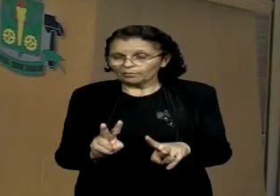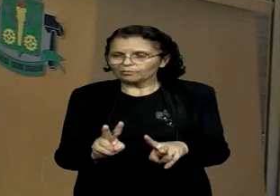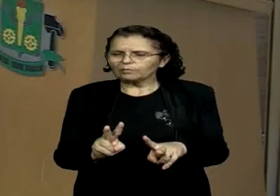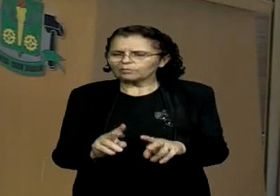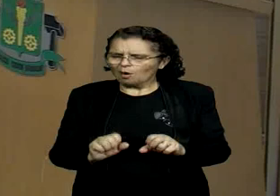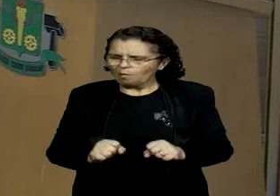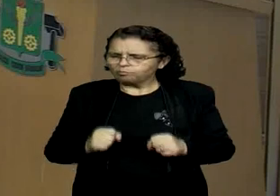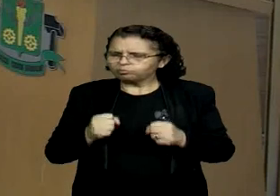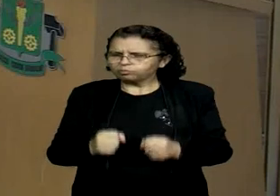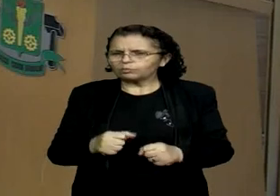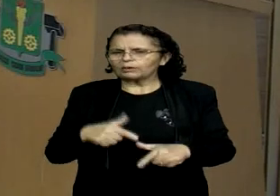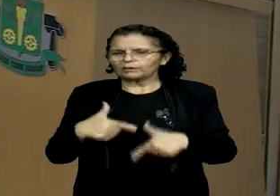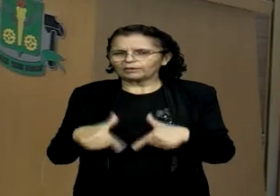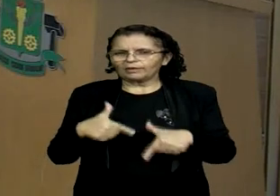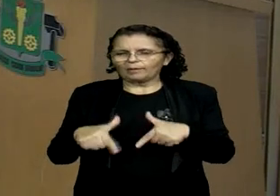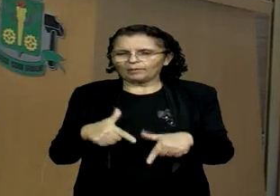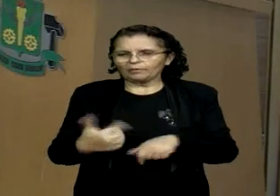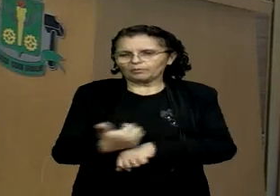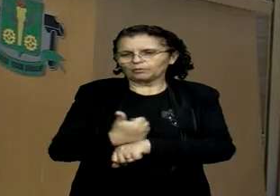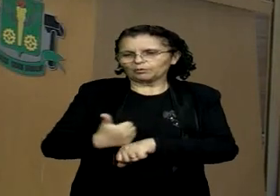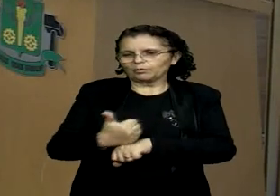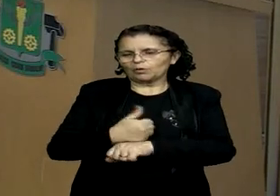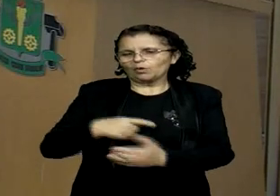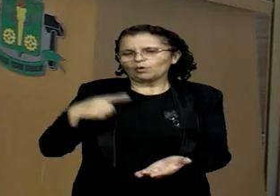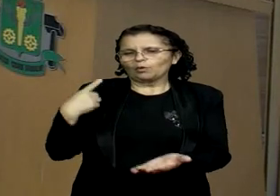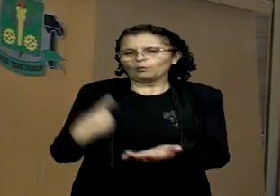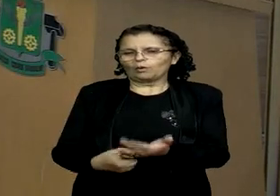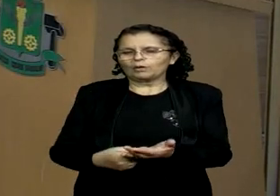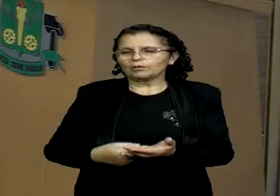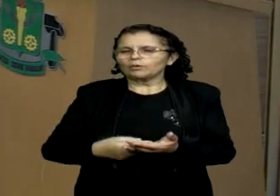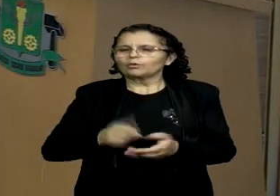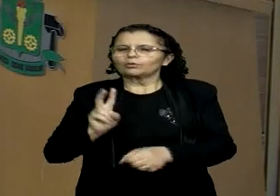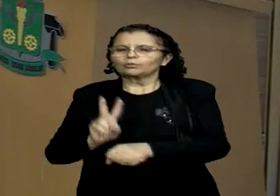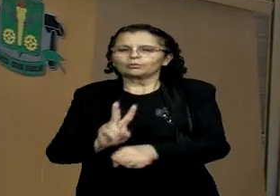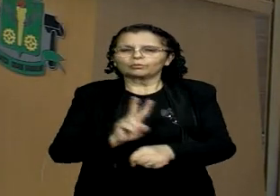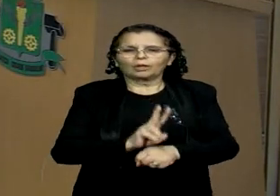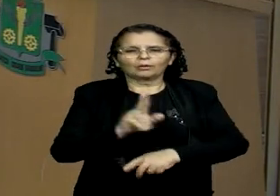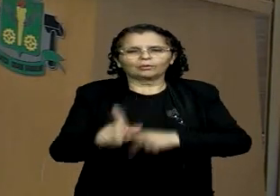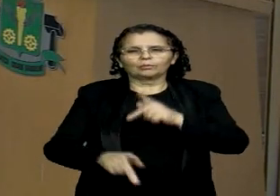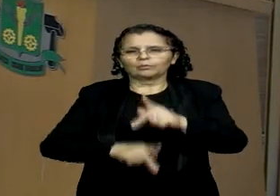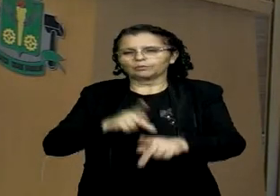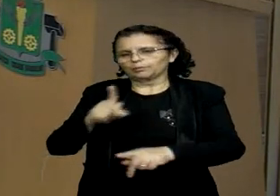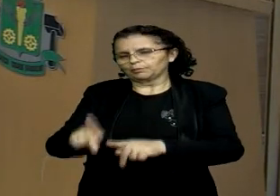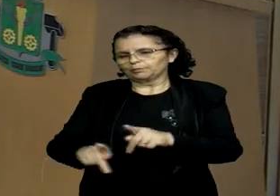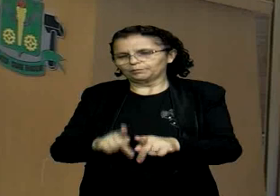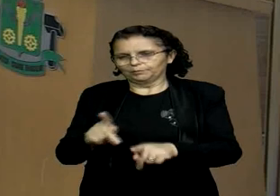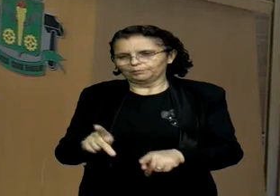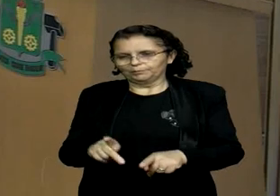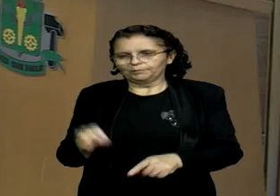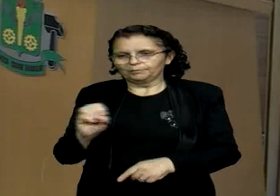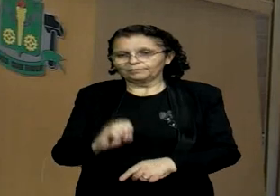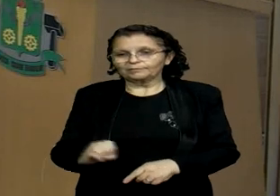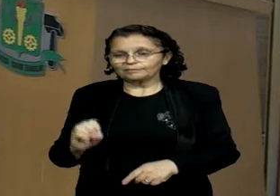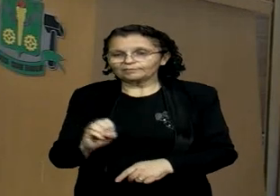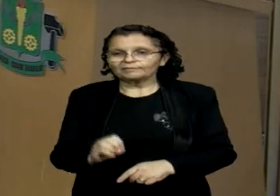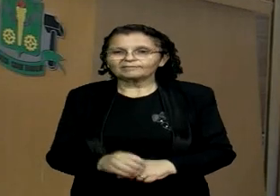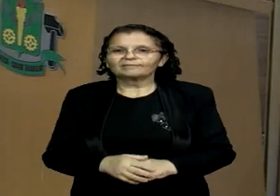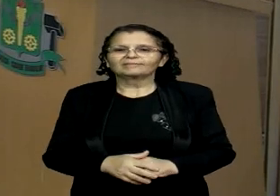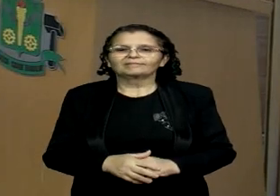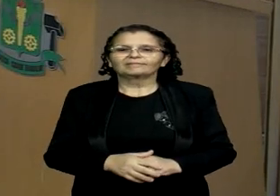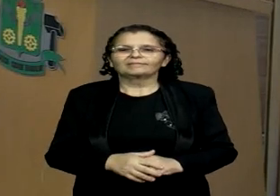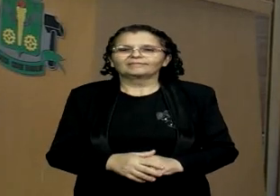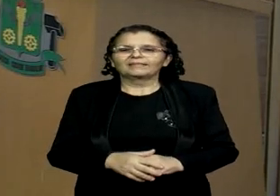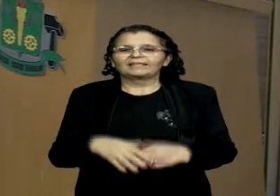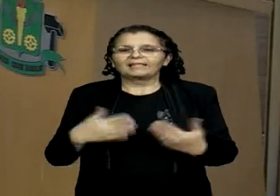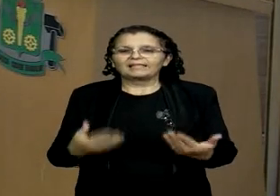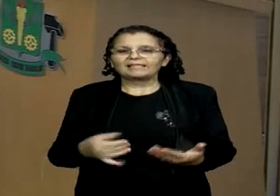sua competência técnica, do seu compromisso com o bem-estar dos nossos cidadãos. Que